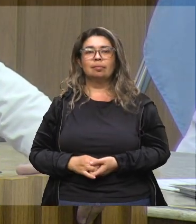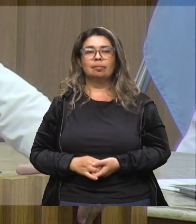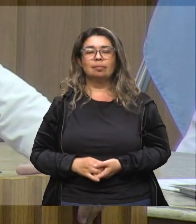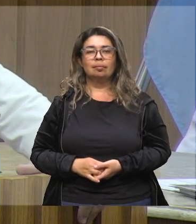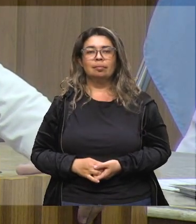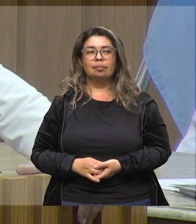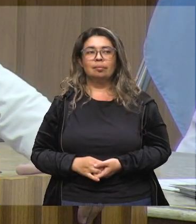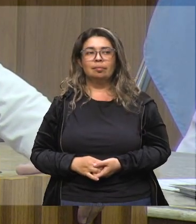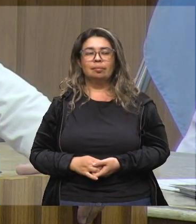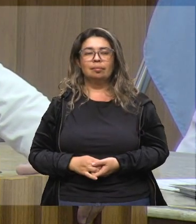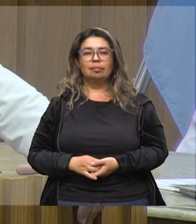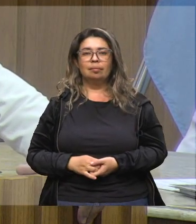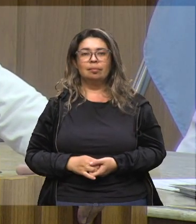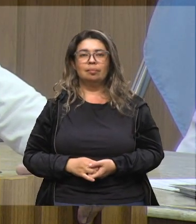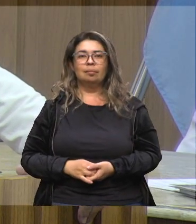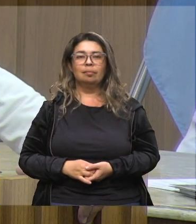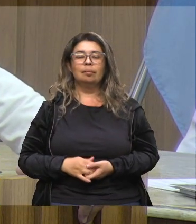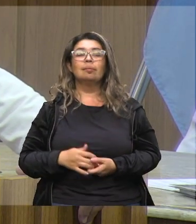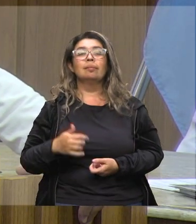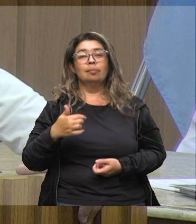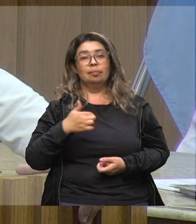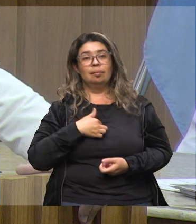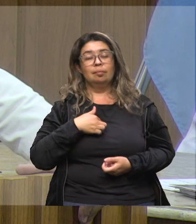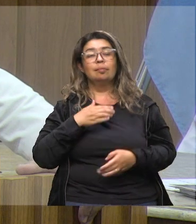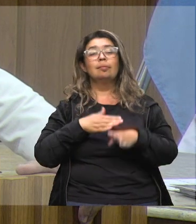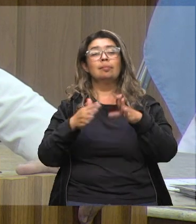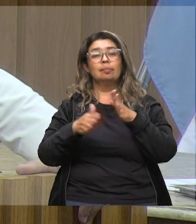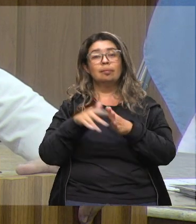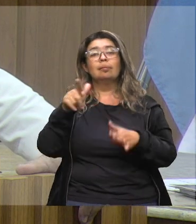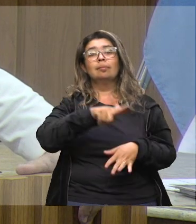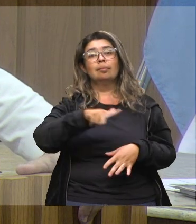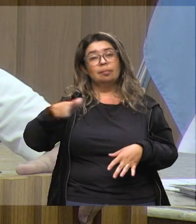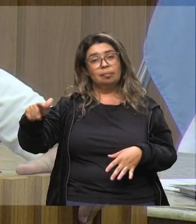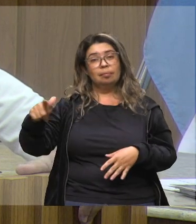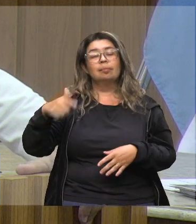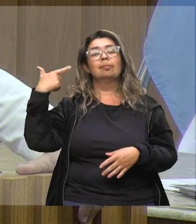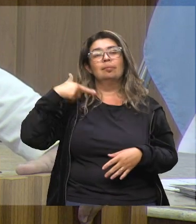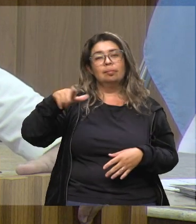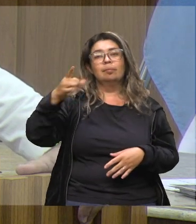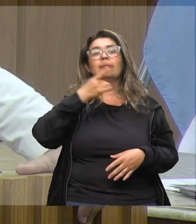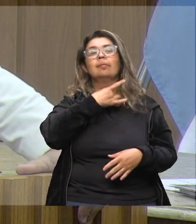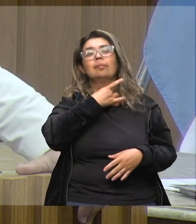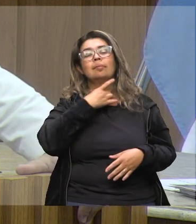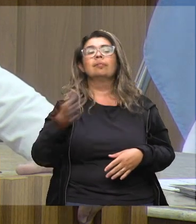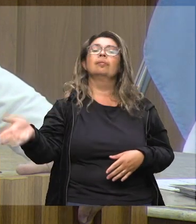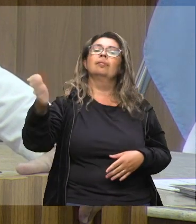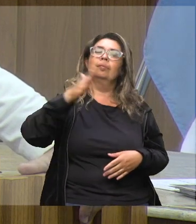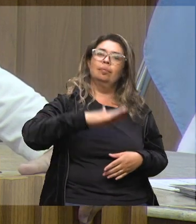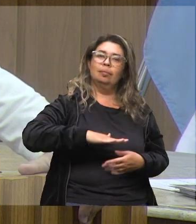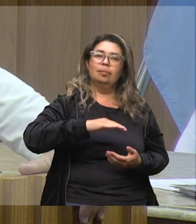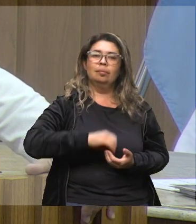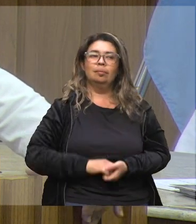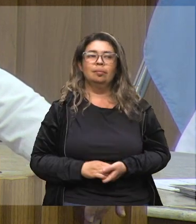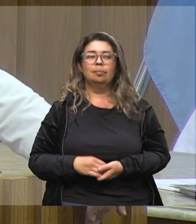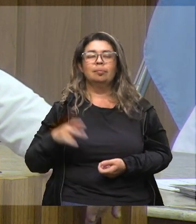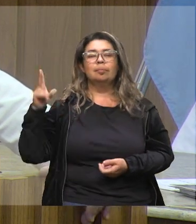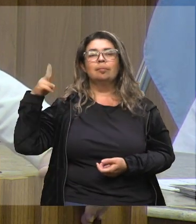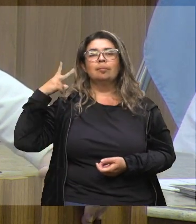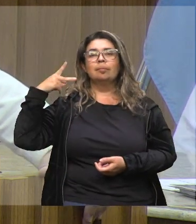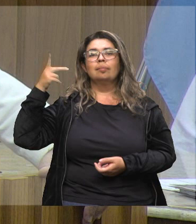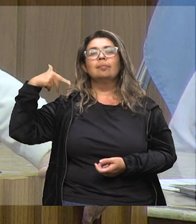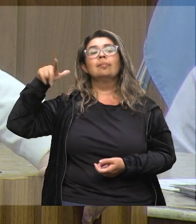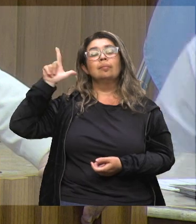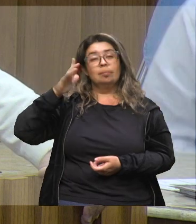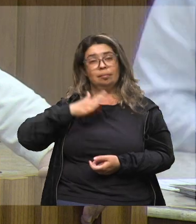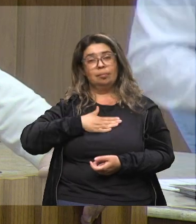eu meio que semanalmente tenho feito aí viagem para Marília, volto, e os vereadores também que me